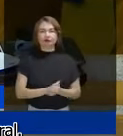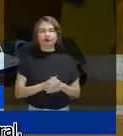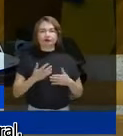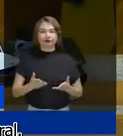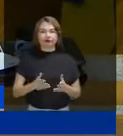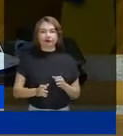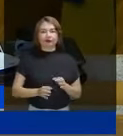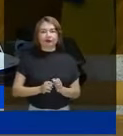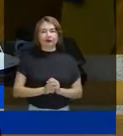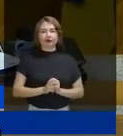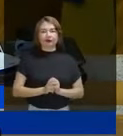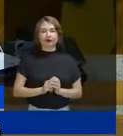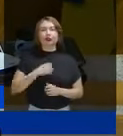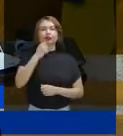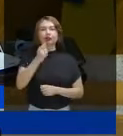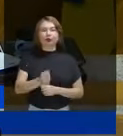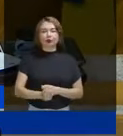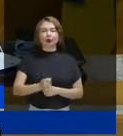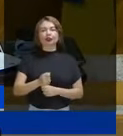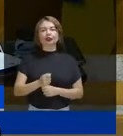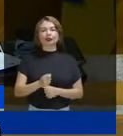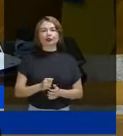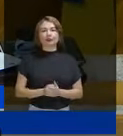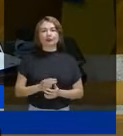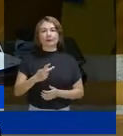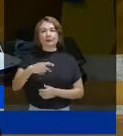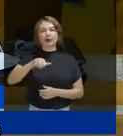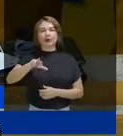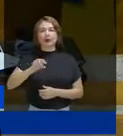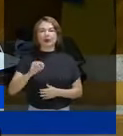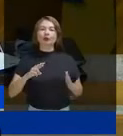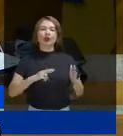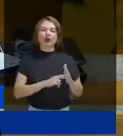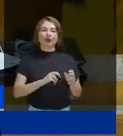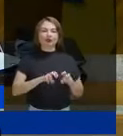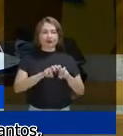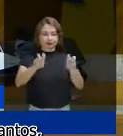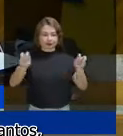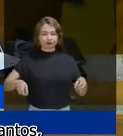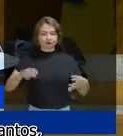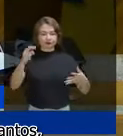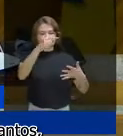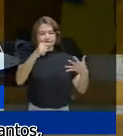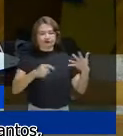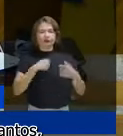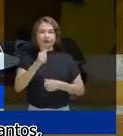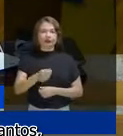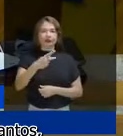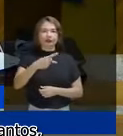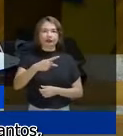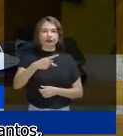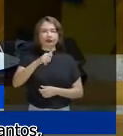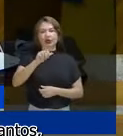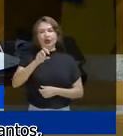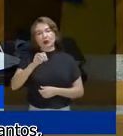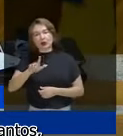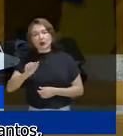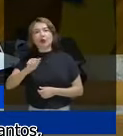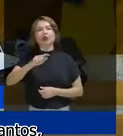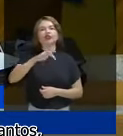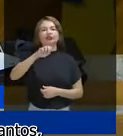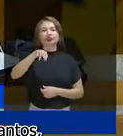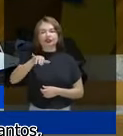o juiz Paulo Na barra Madeira. inferior, 16 Comporão e a 6. turma 12. com vogais, os juízes Tina Souza, Paola Santos, Carmo